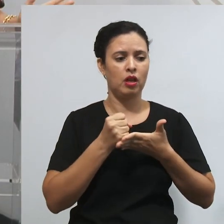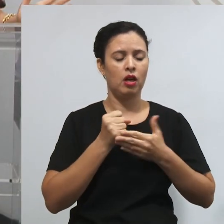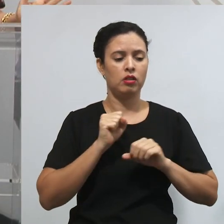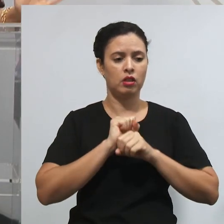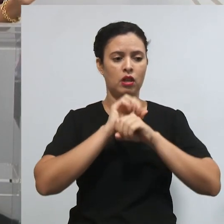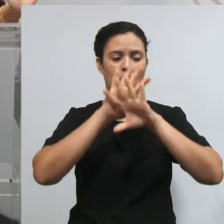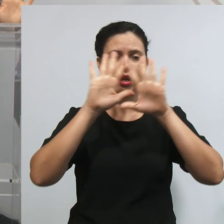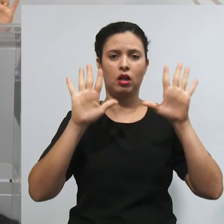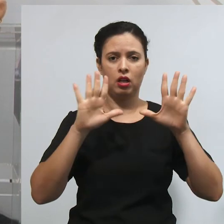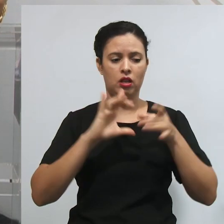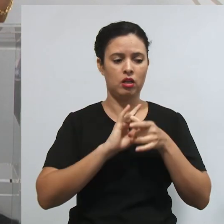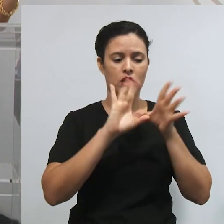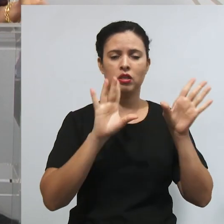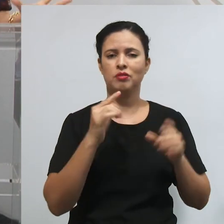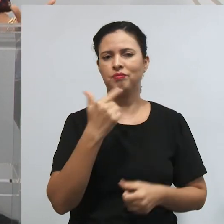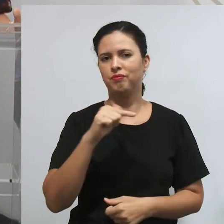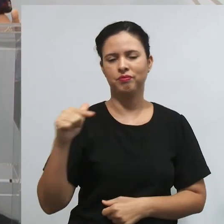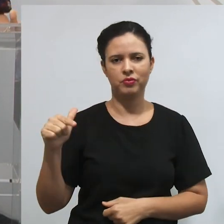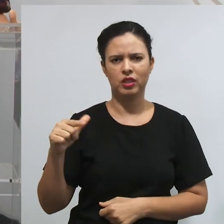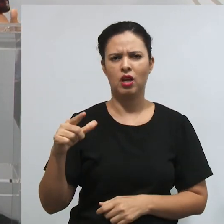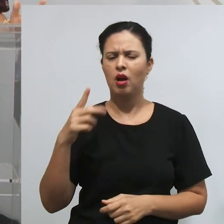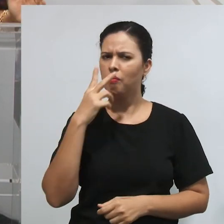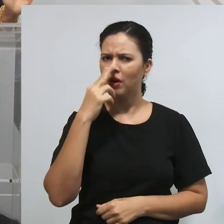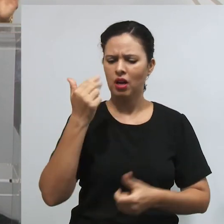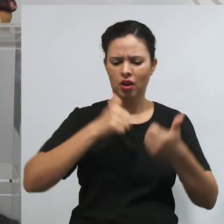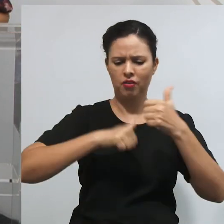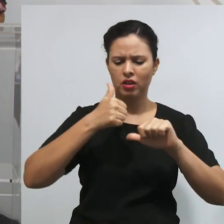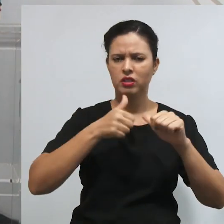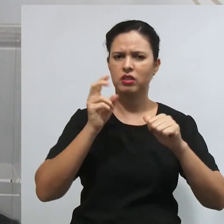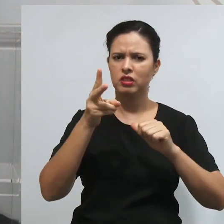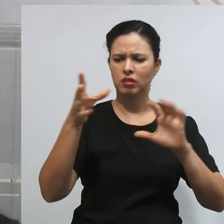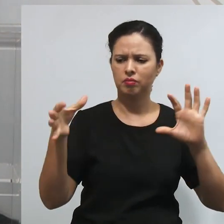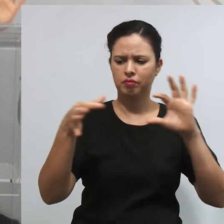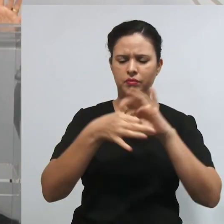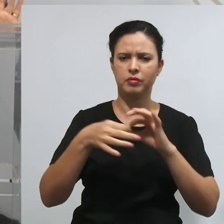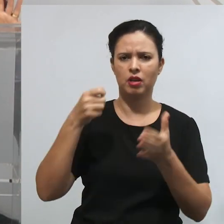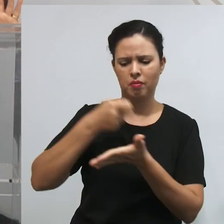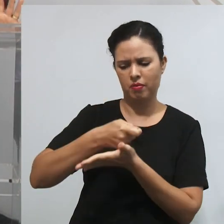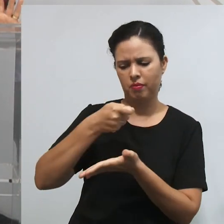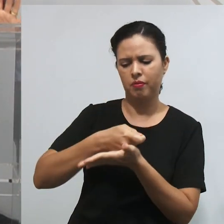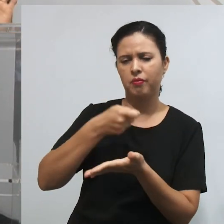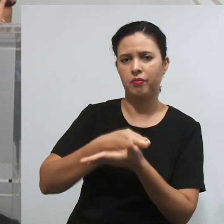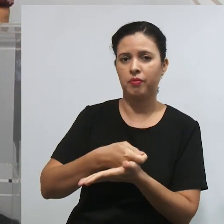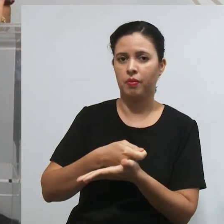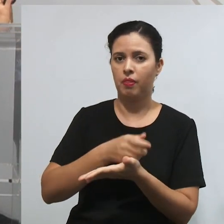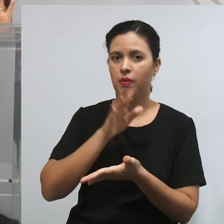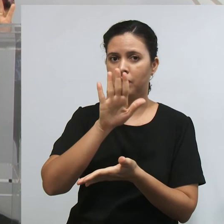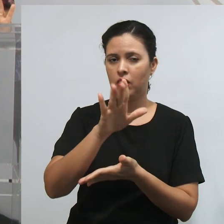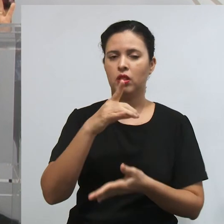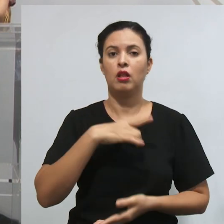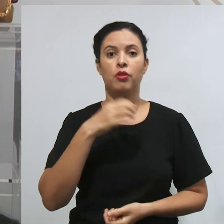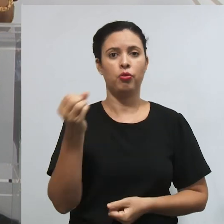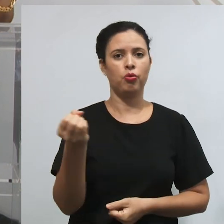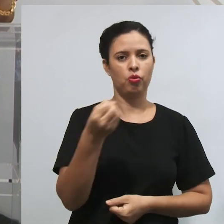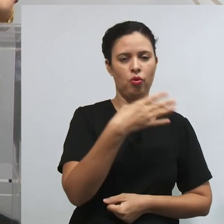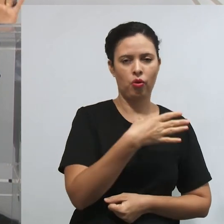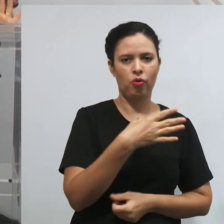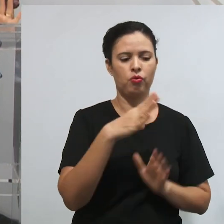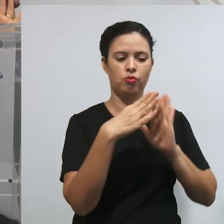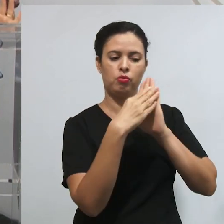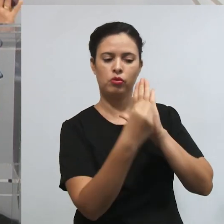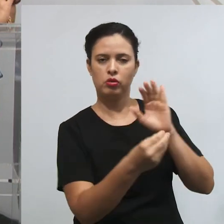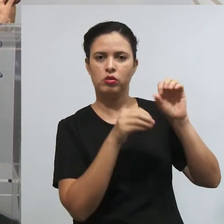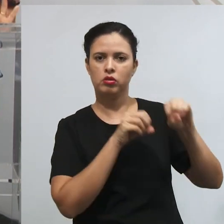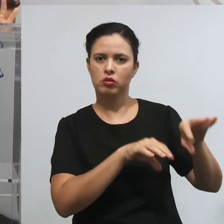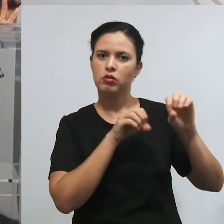muito arraigados com essa questão autoritária da avaliação, mas devemos compreender né, os novos paradigmas, os novos modelos